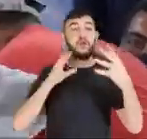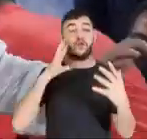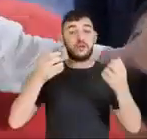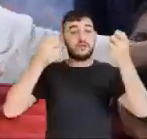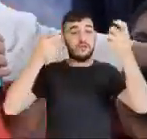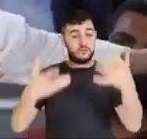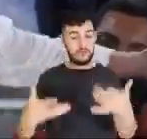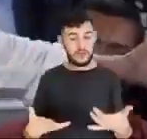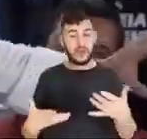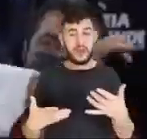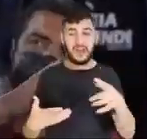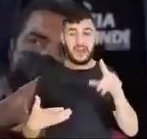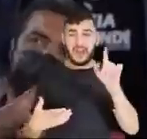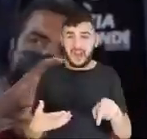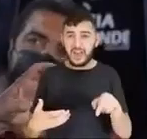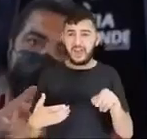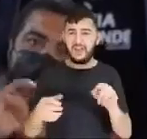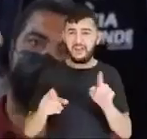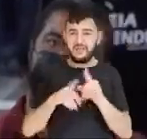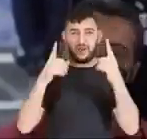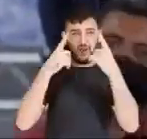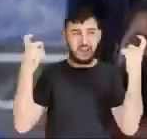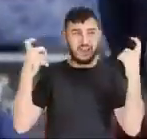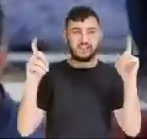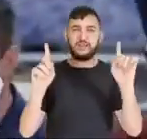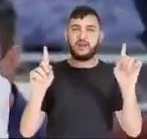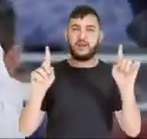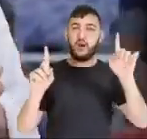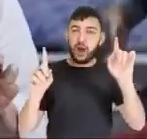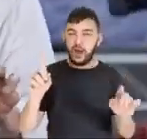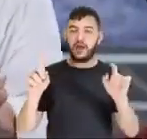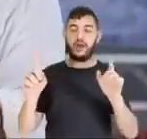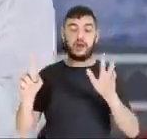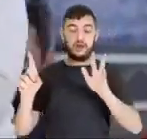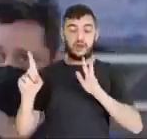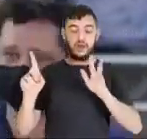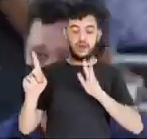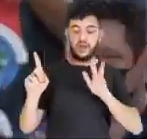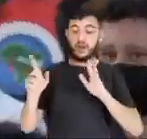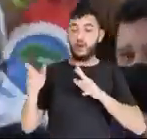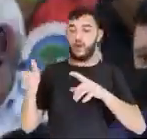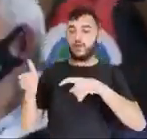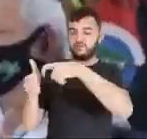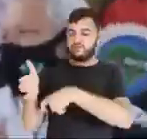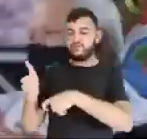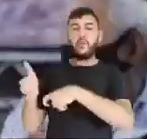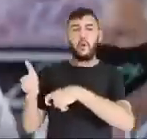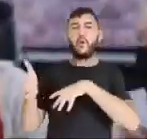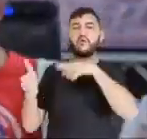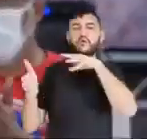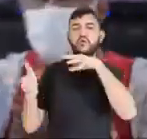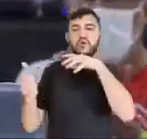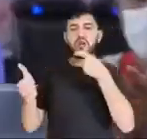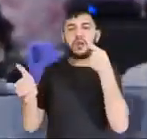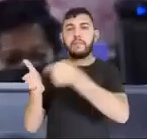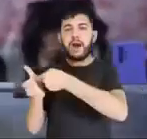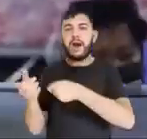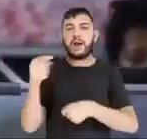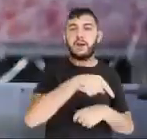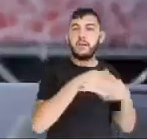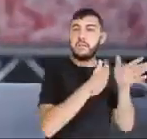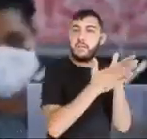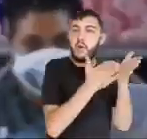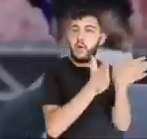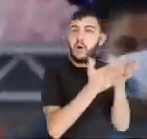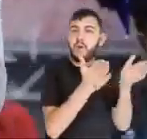o rico no imposto de renda e o pobre no orçamento. Quando a gente fizer isso, a gente começa a melhorar esse